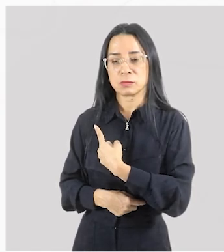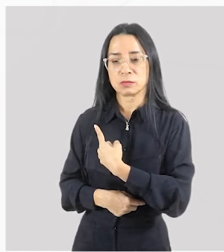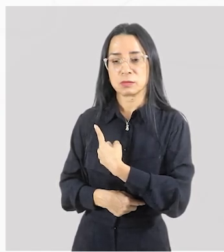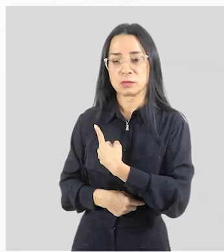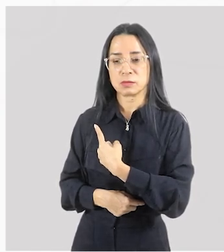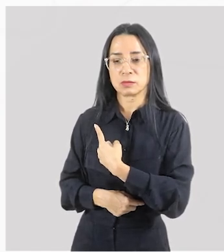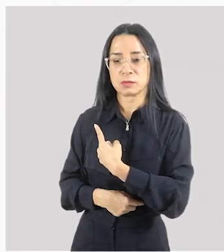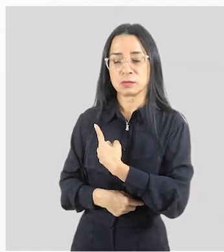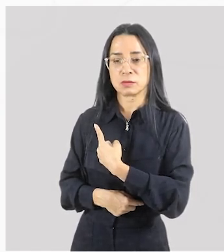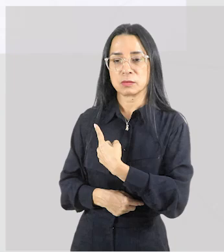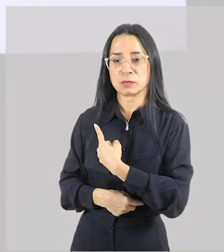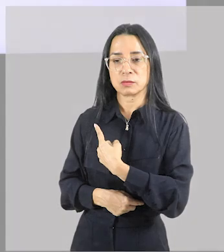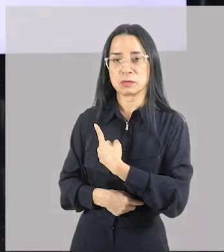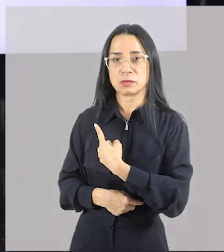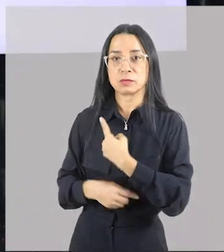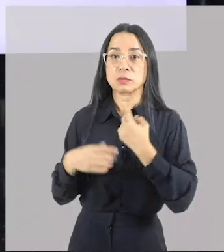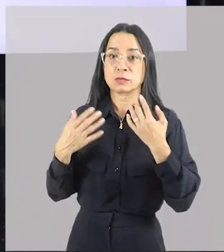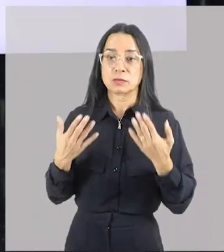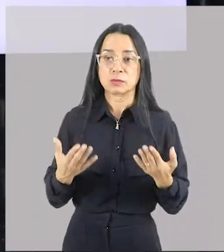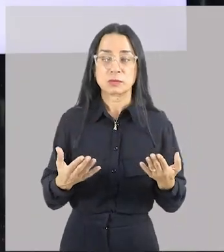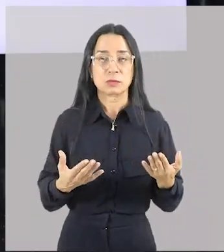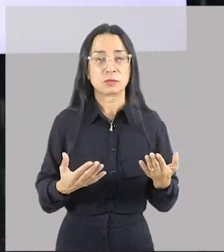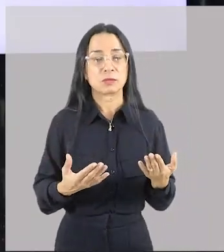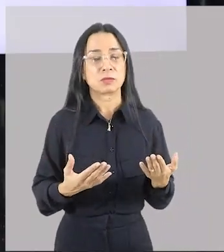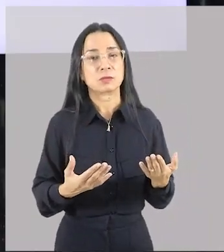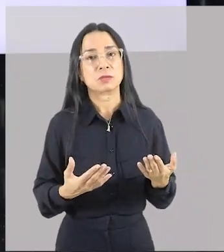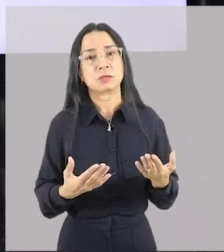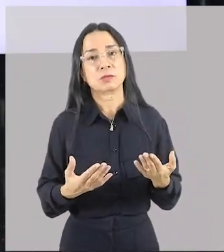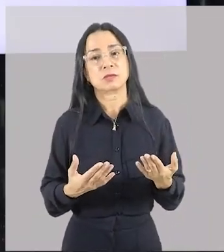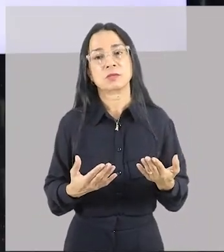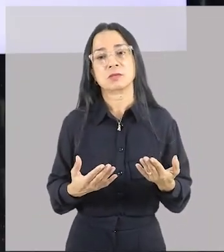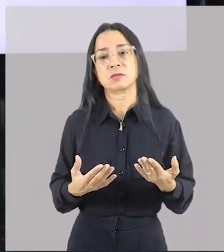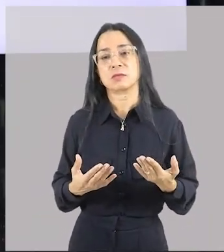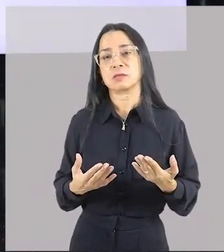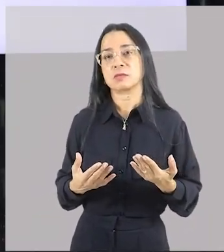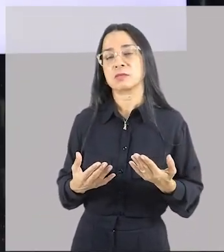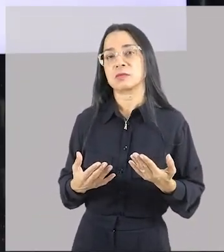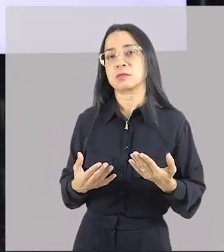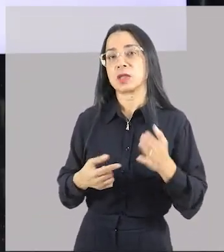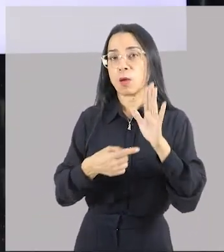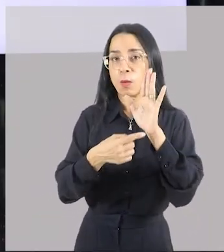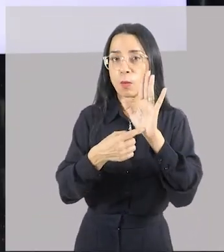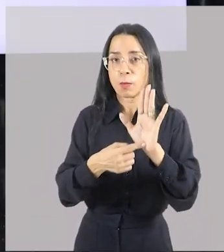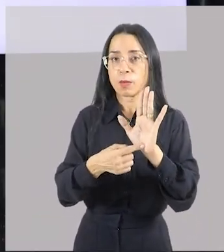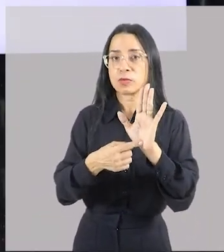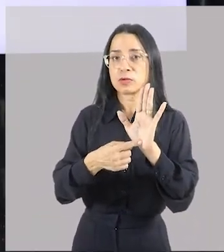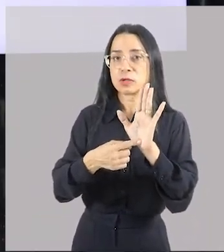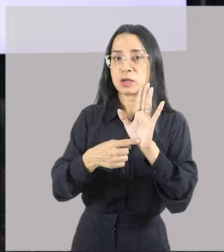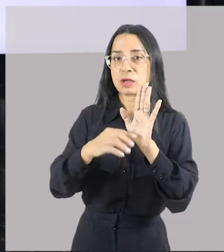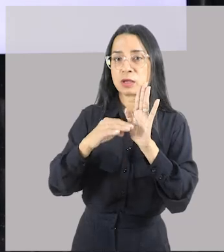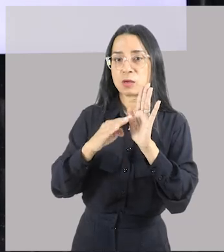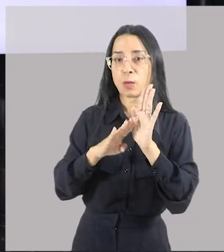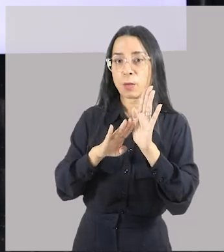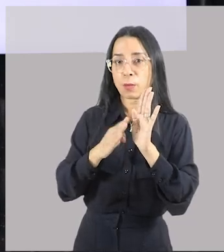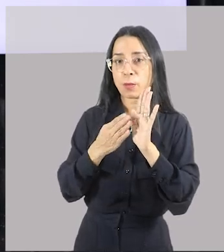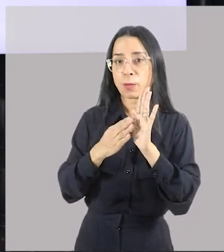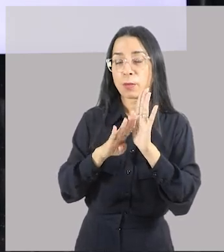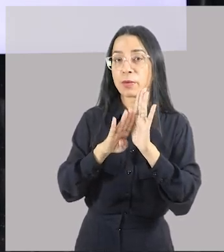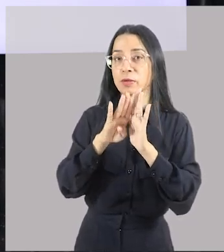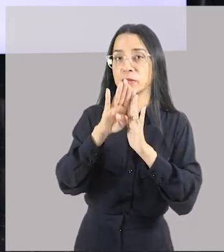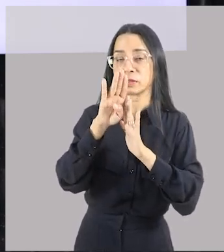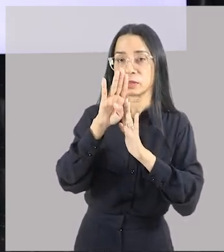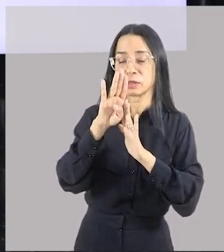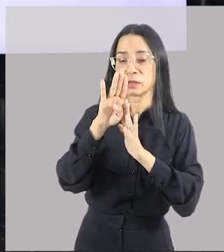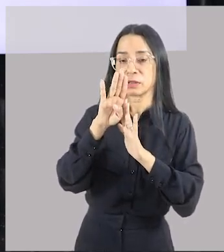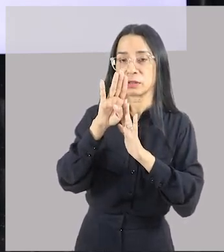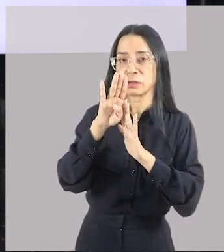México, Brasil e África do Sul. Eu citei na ordem crescente. Ou seja, À